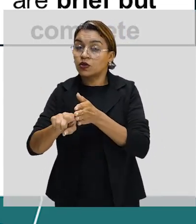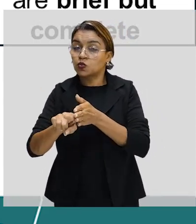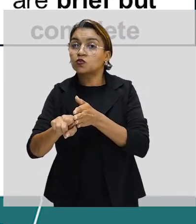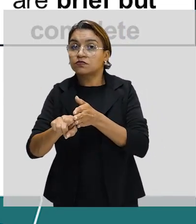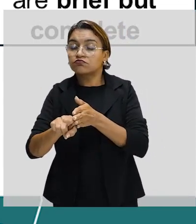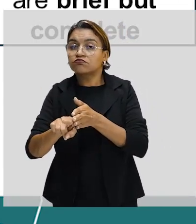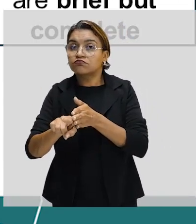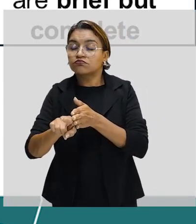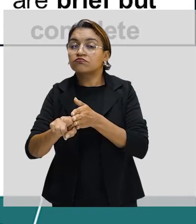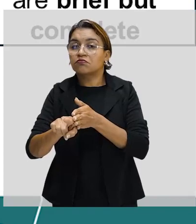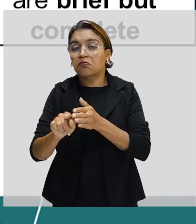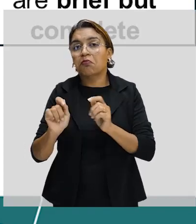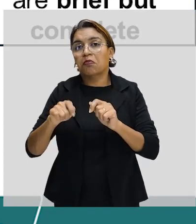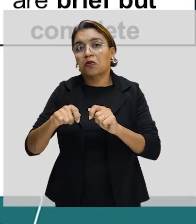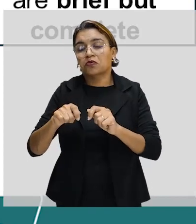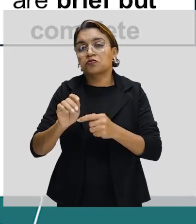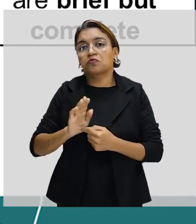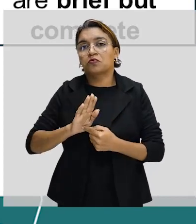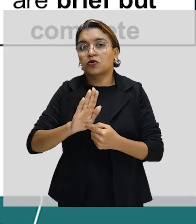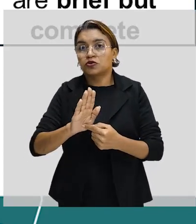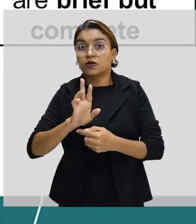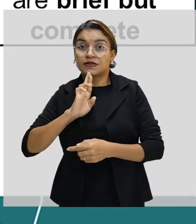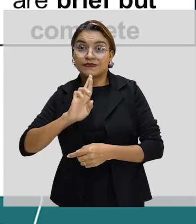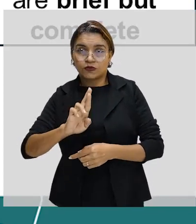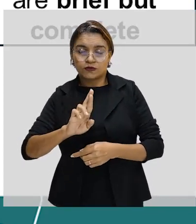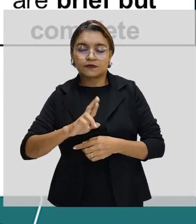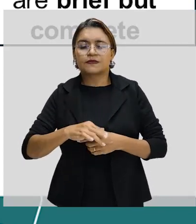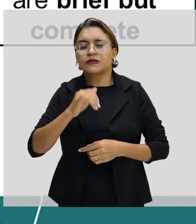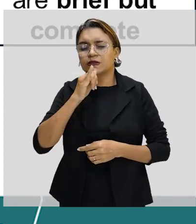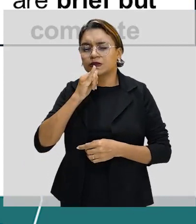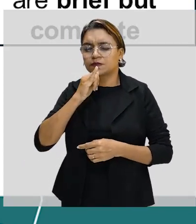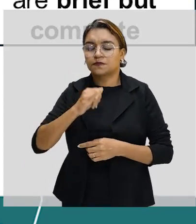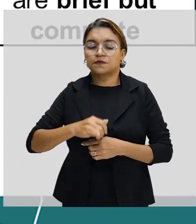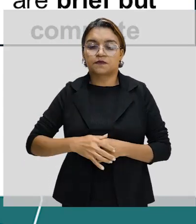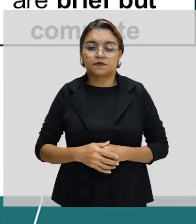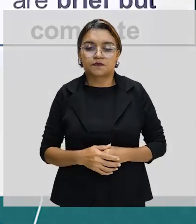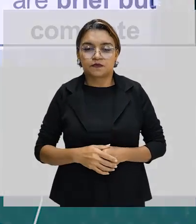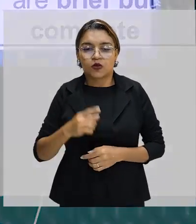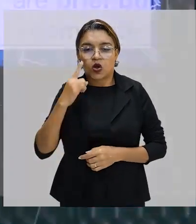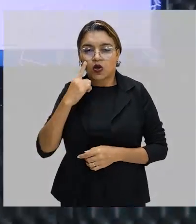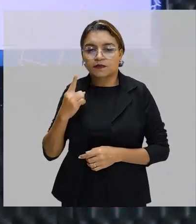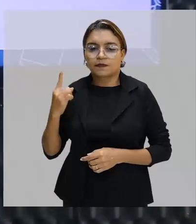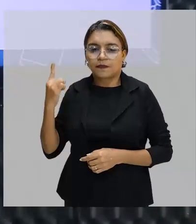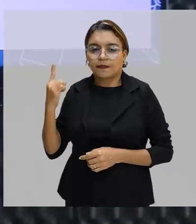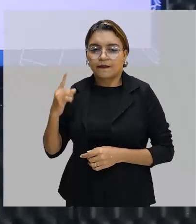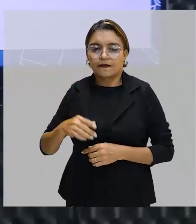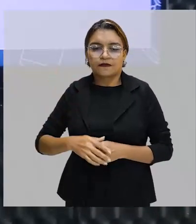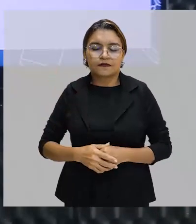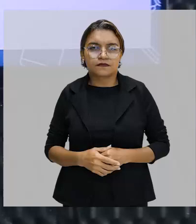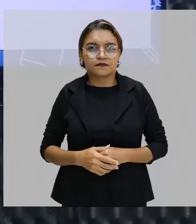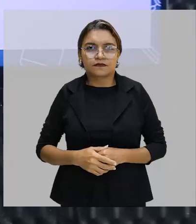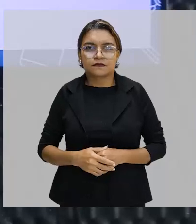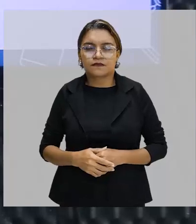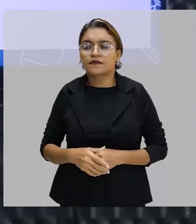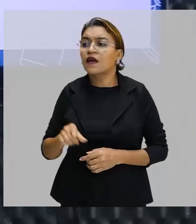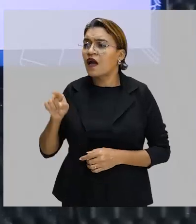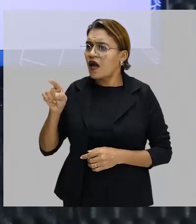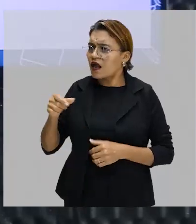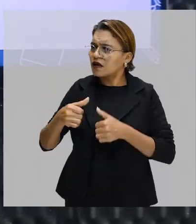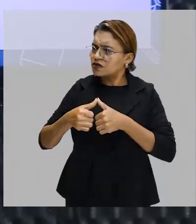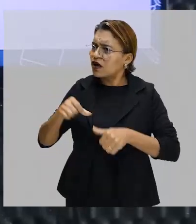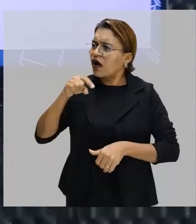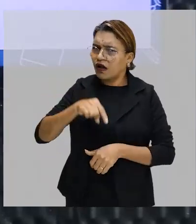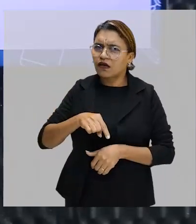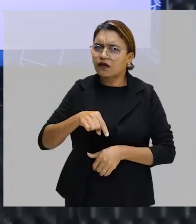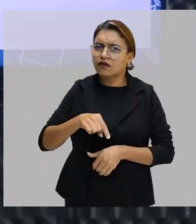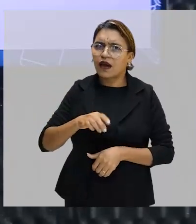pergunta e aí você pode oferecer uma resposta. Então, por exemplo, is she here? Ela está aqui? Essa é a